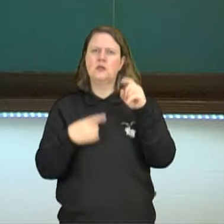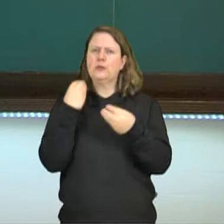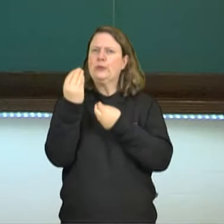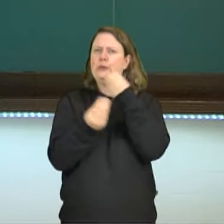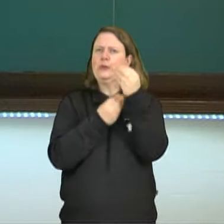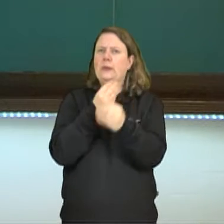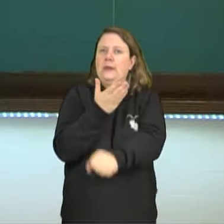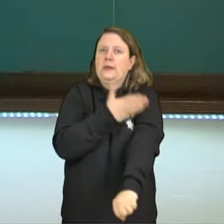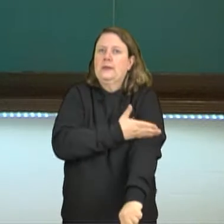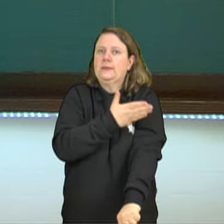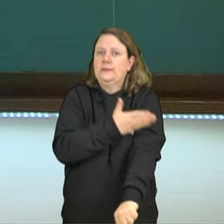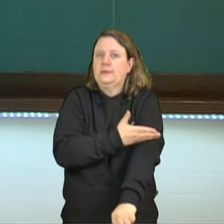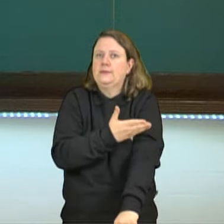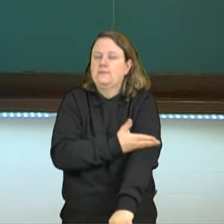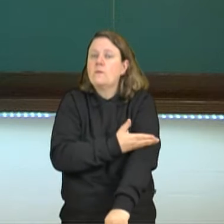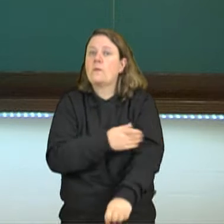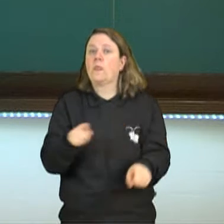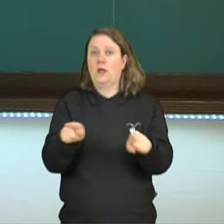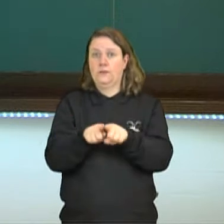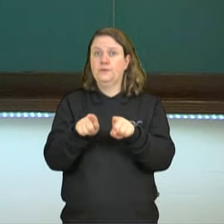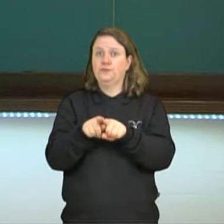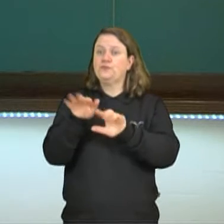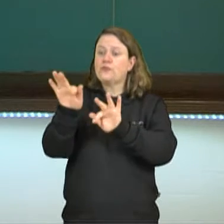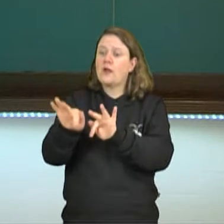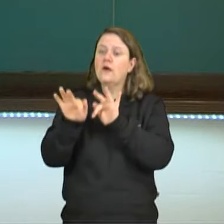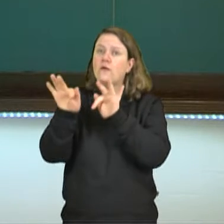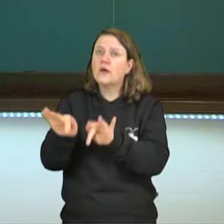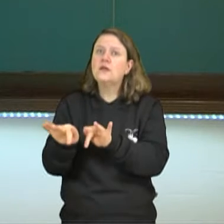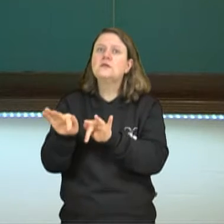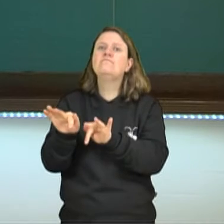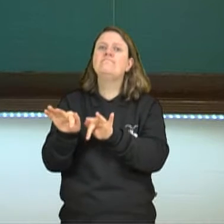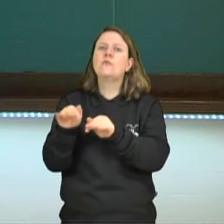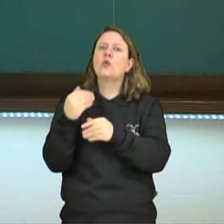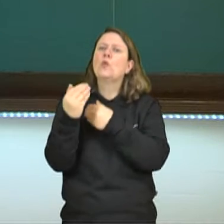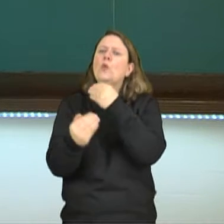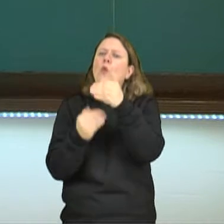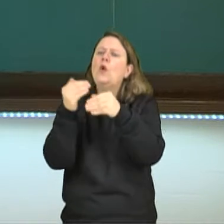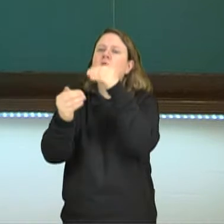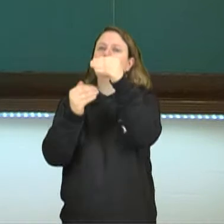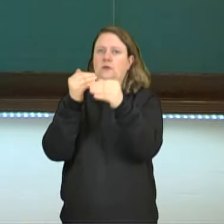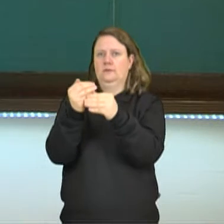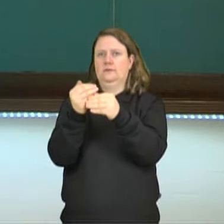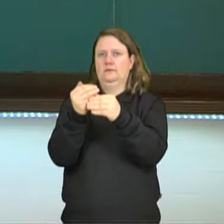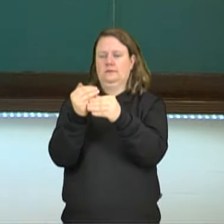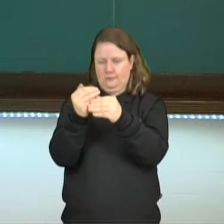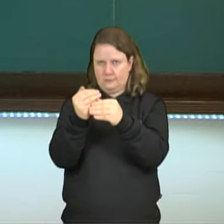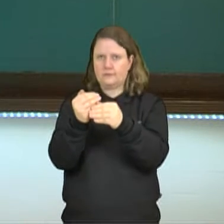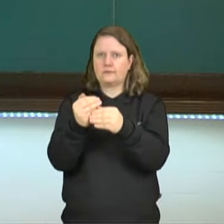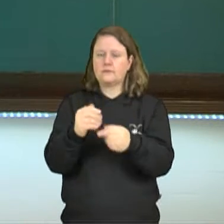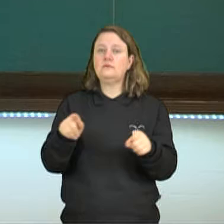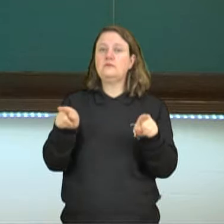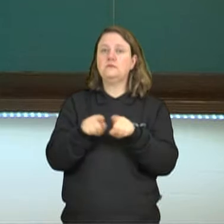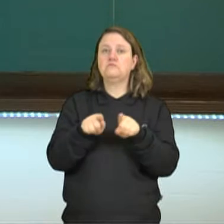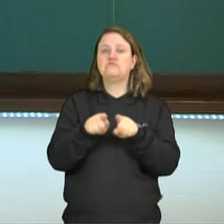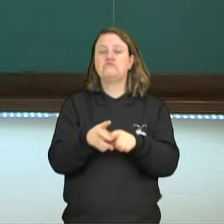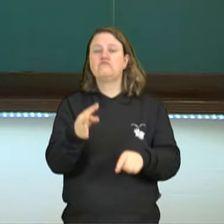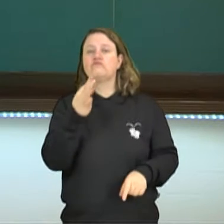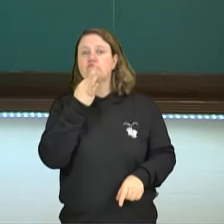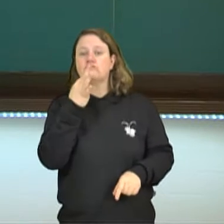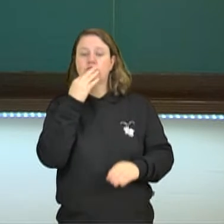as características do feudalismo para entender esse processo de feudalização e conhecer